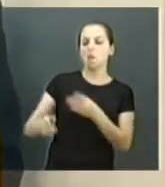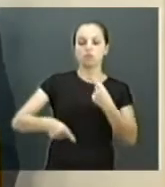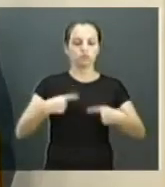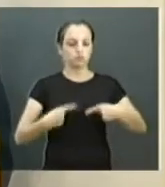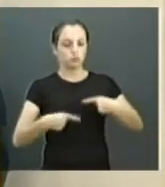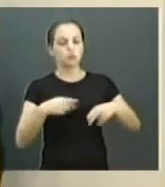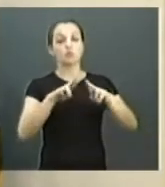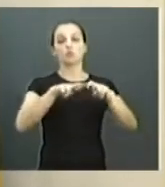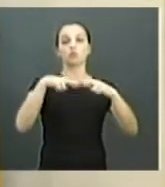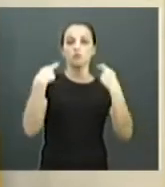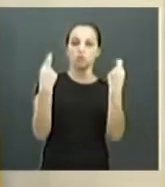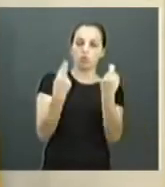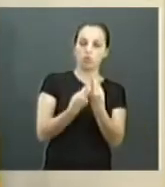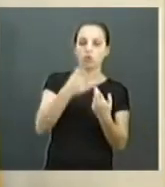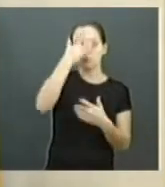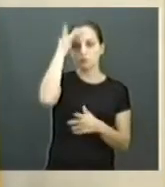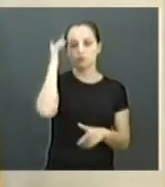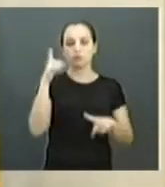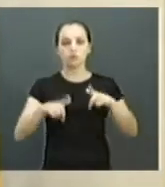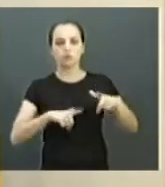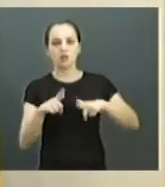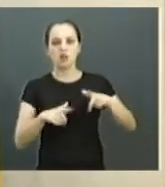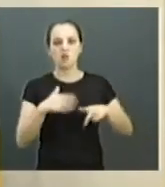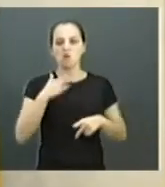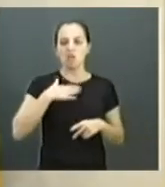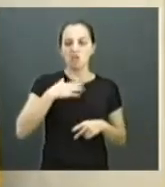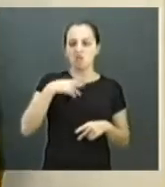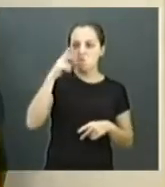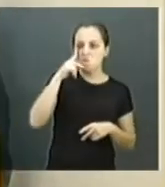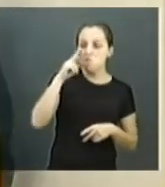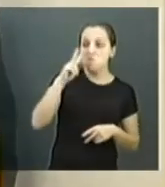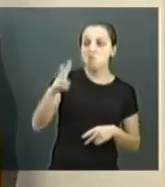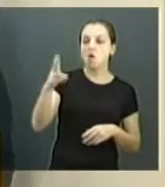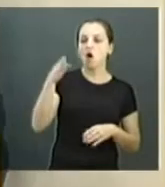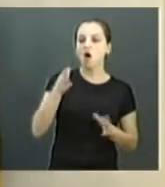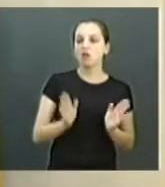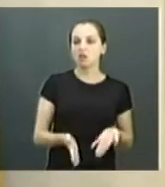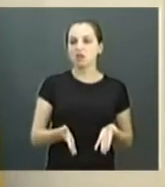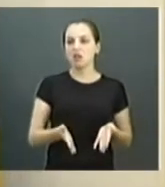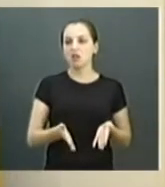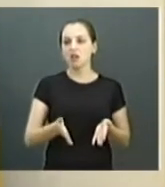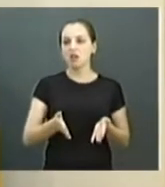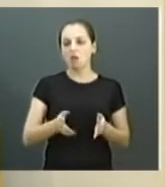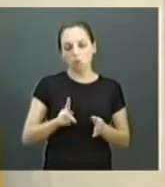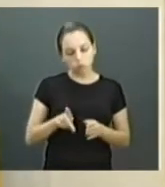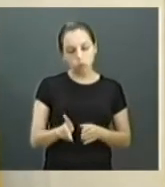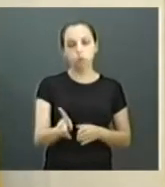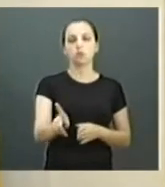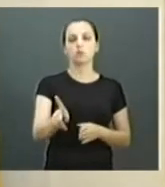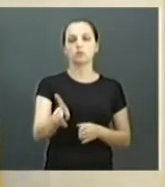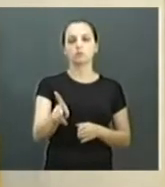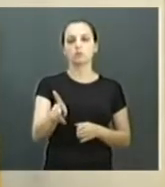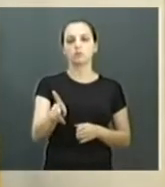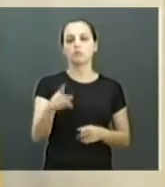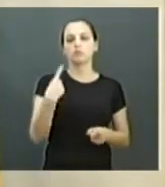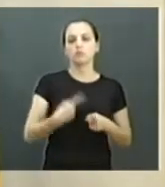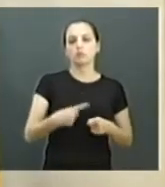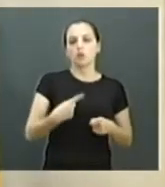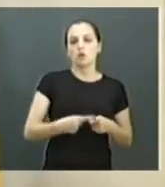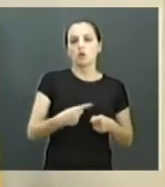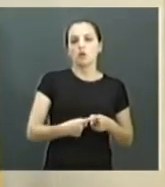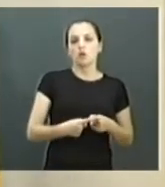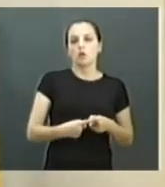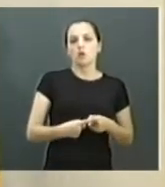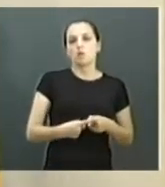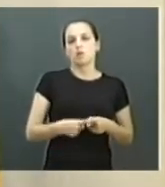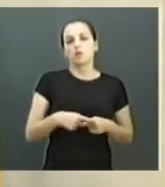nenhuma reunião com o servidor, mas eu olho no olho aqui, hoje, agora e lá na frente. Porque essa legislatura,